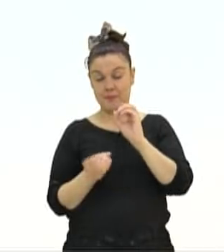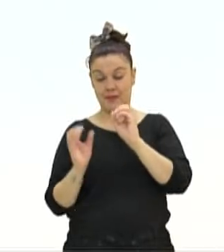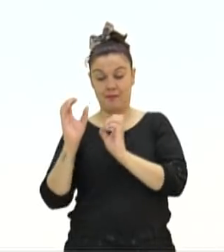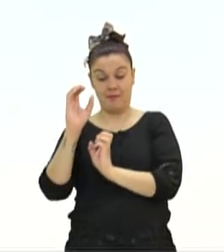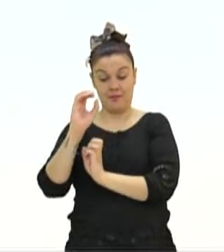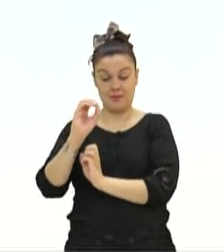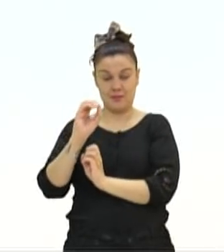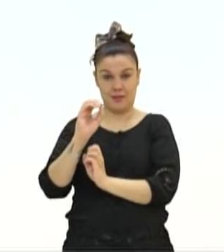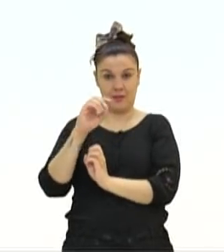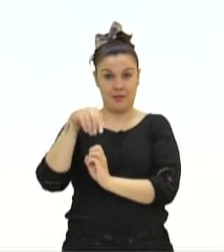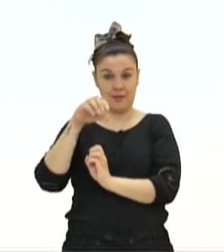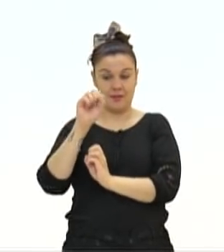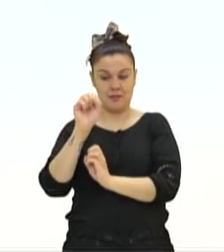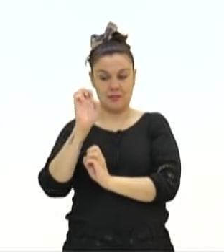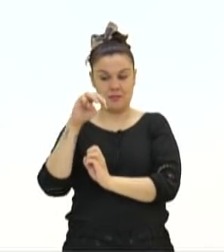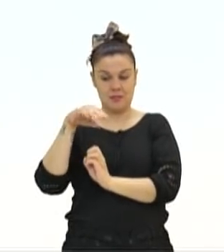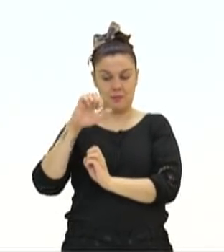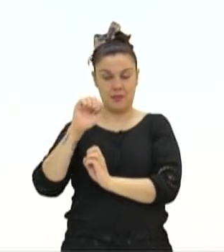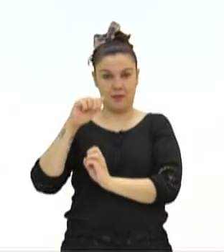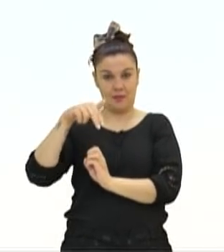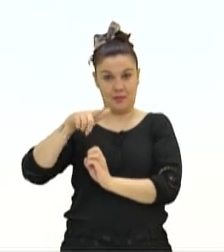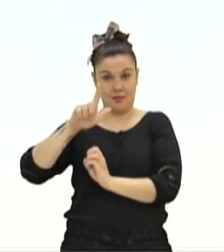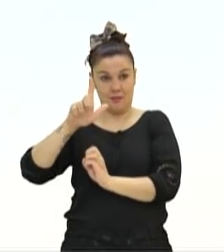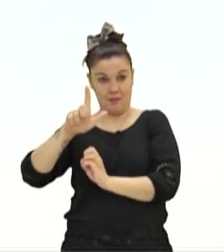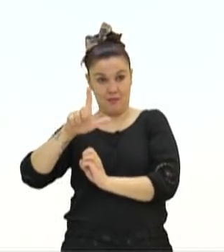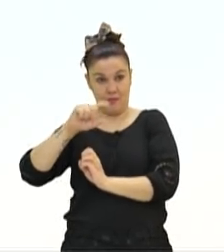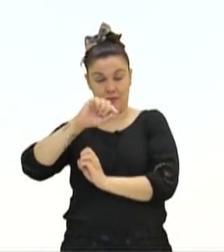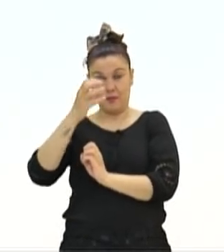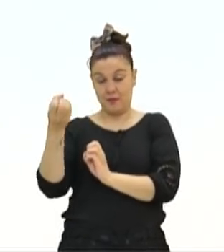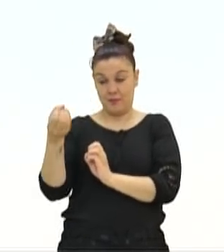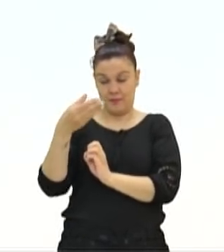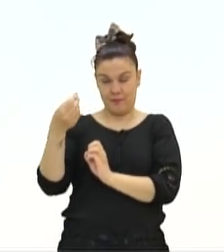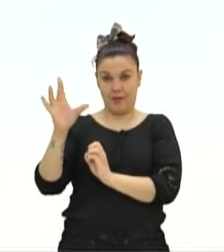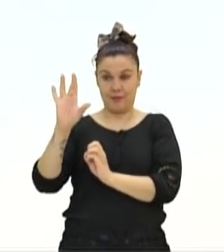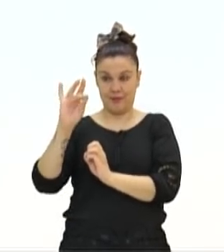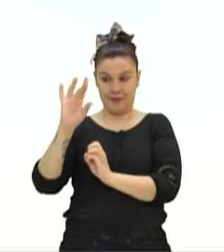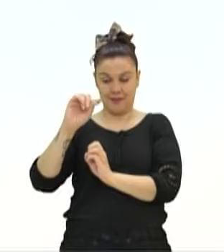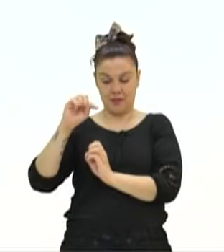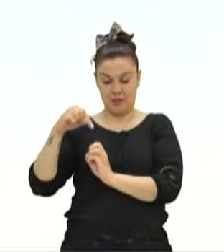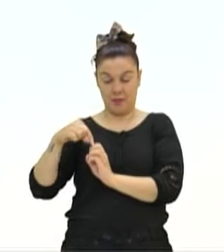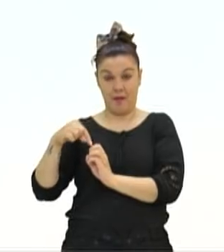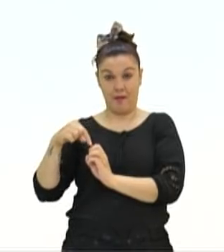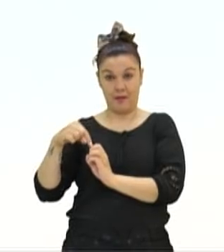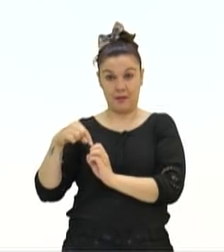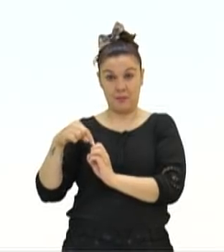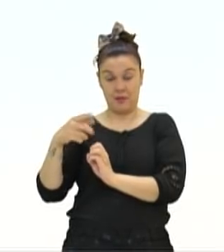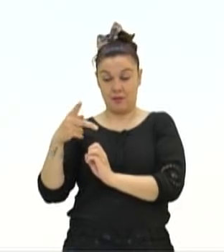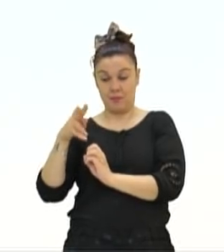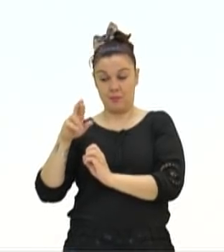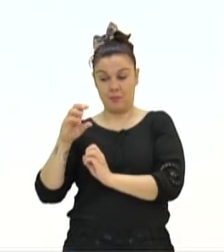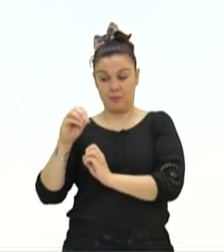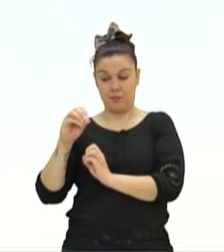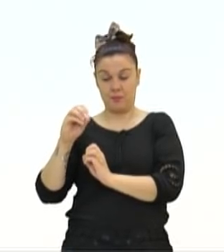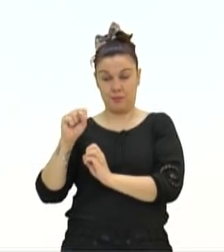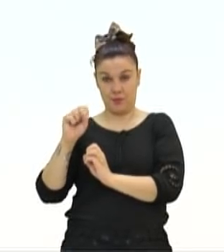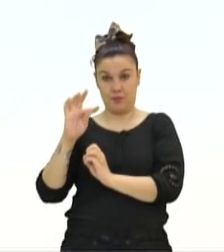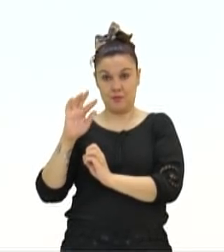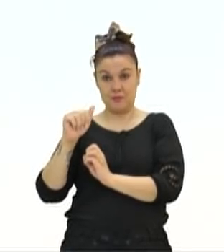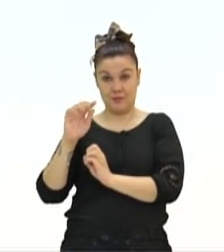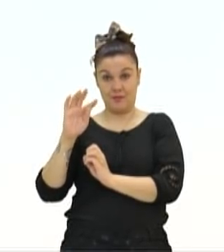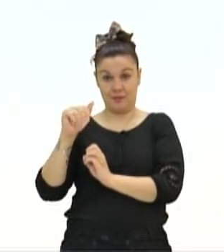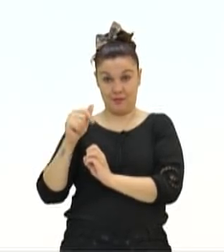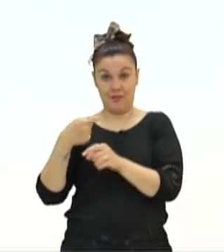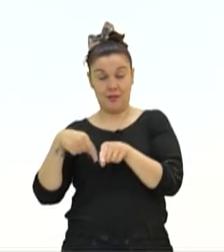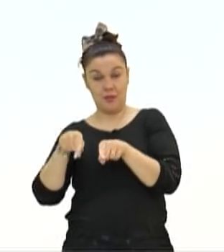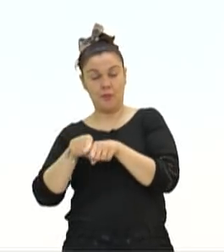glândulas seminais, né, vesículas seminais, onde recebe o líquido seminal, passam também pela próstata,